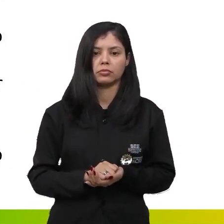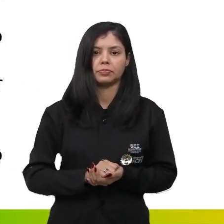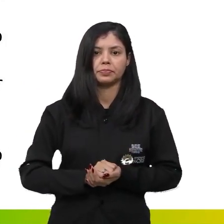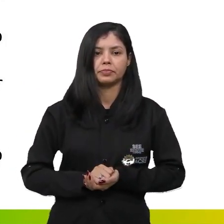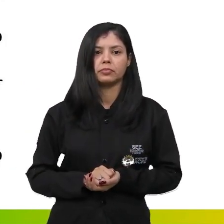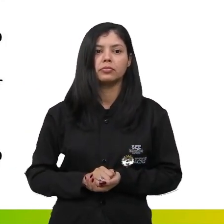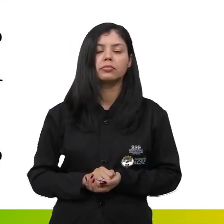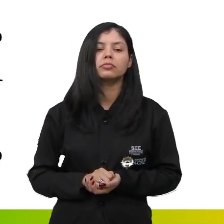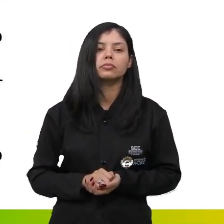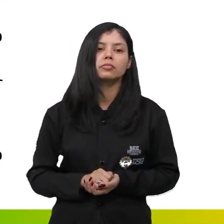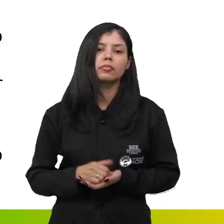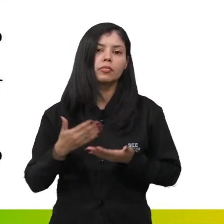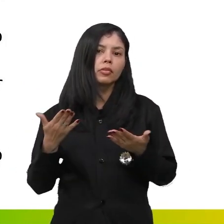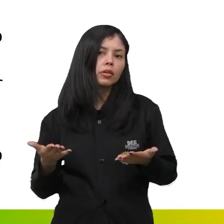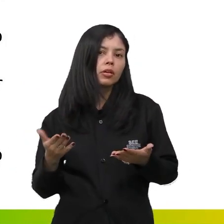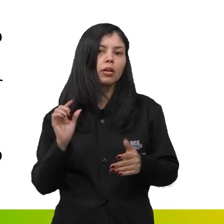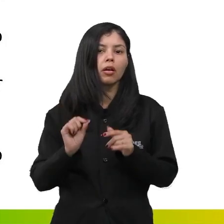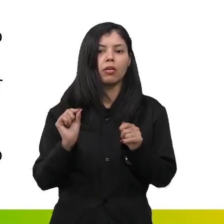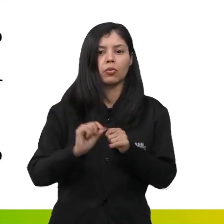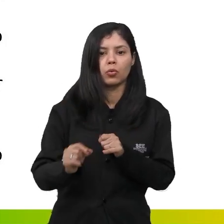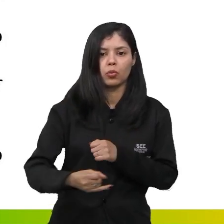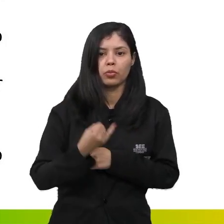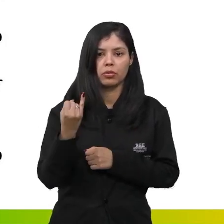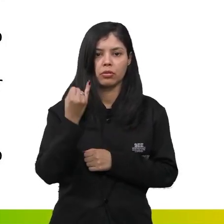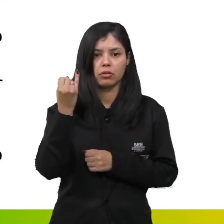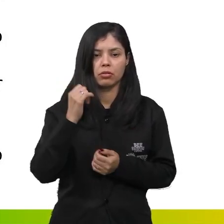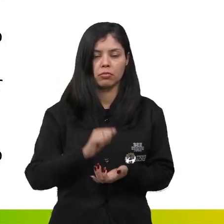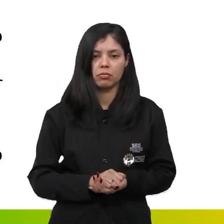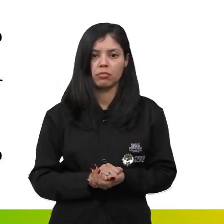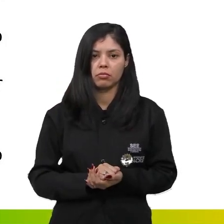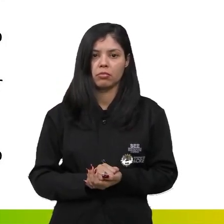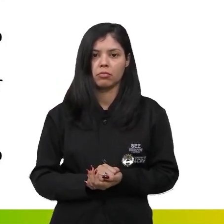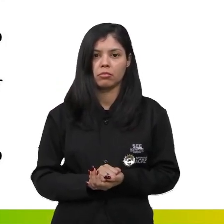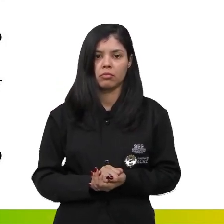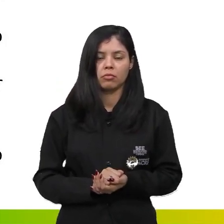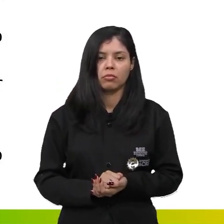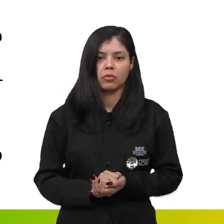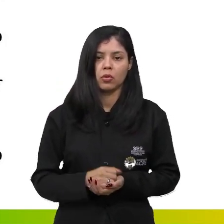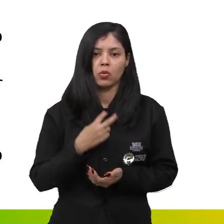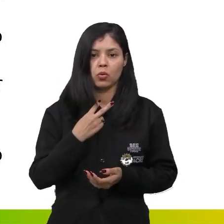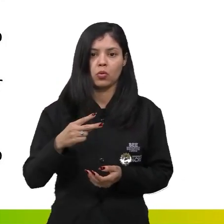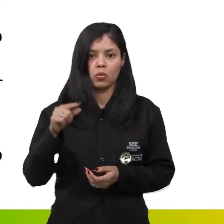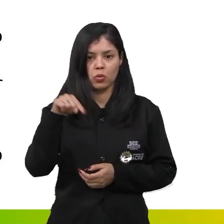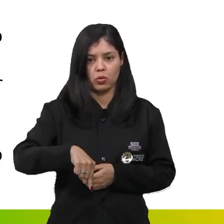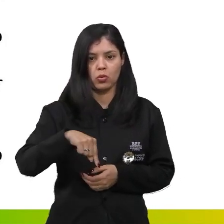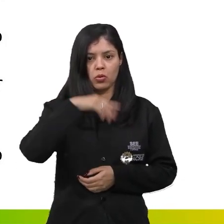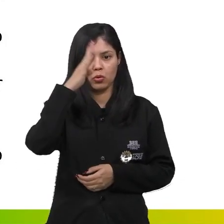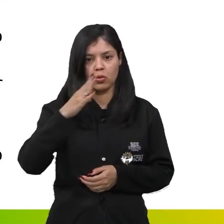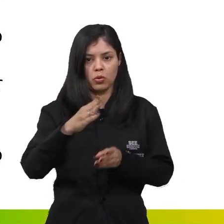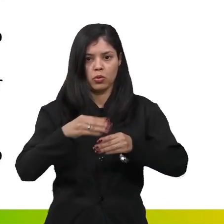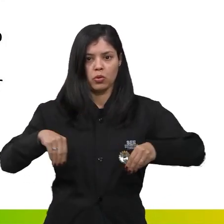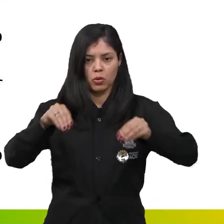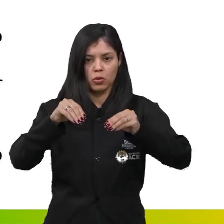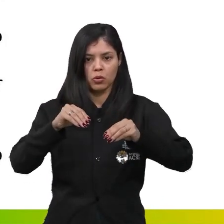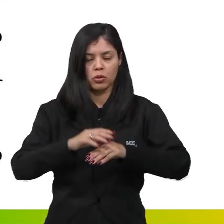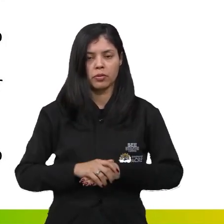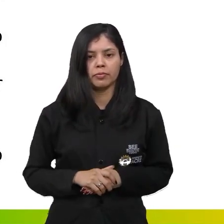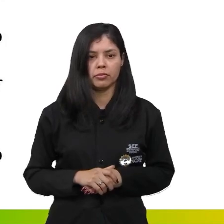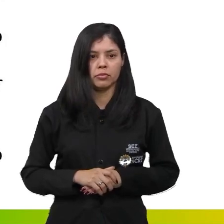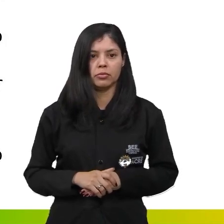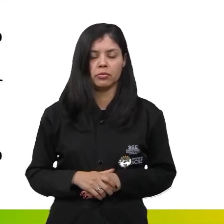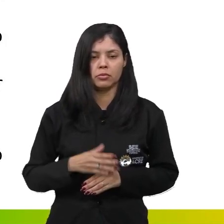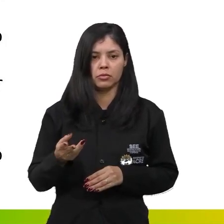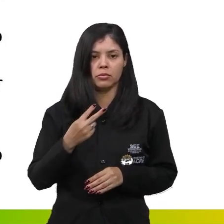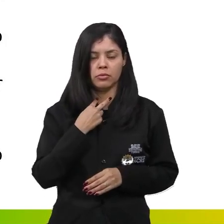Brasil. Então, isso foi fundamental, eles foram fundamentais na ocupação do território brasileiro.